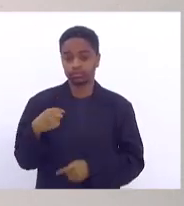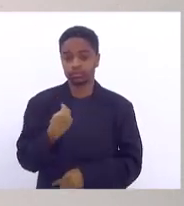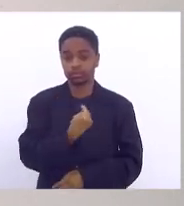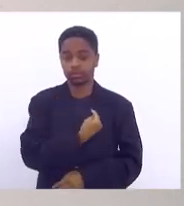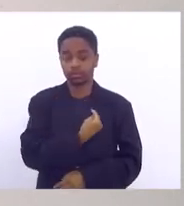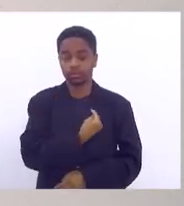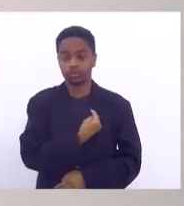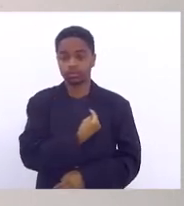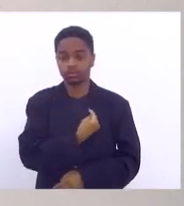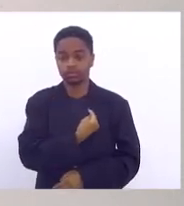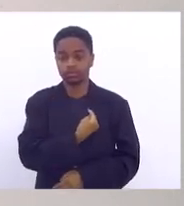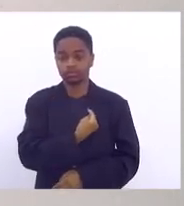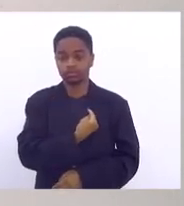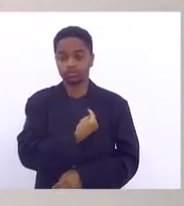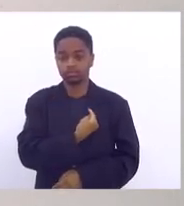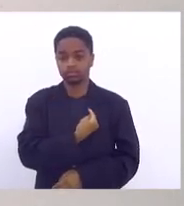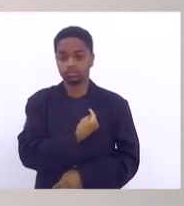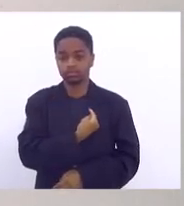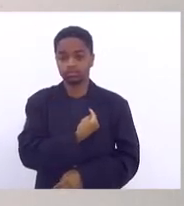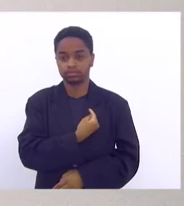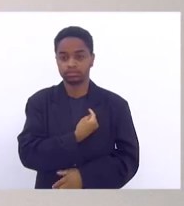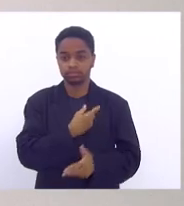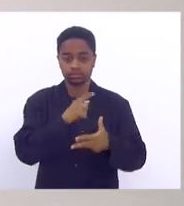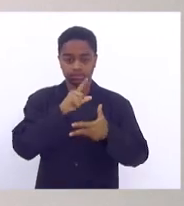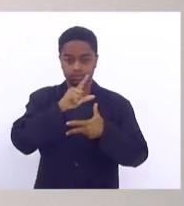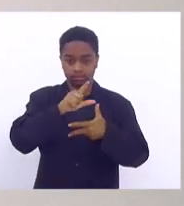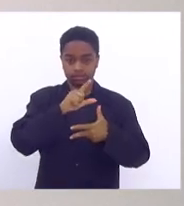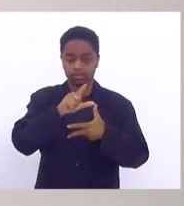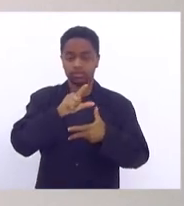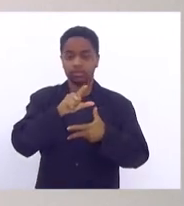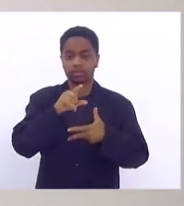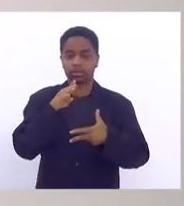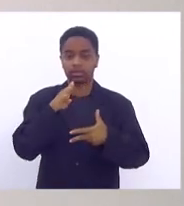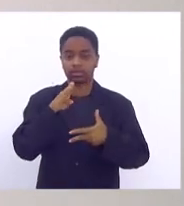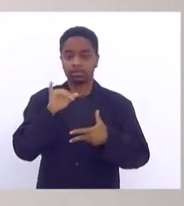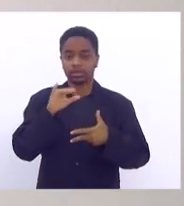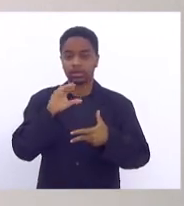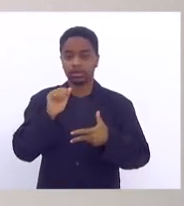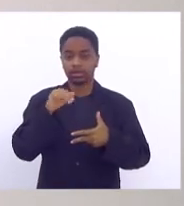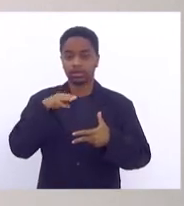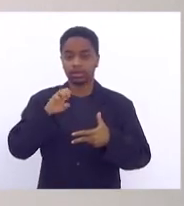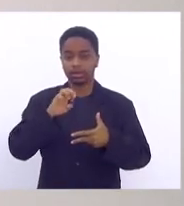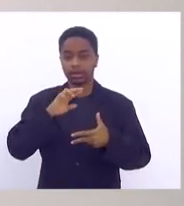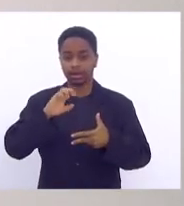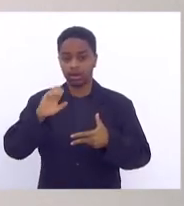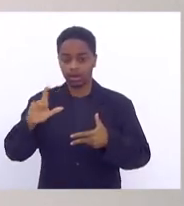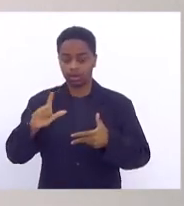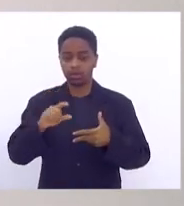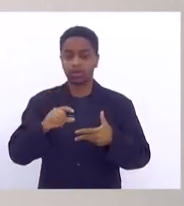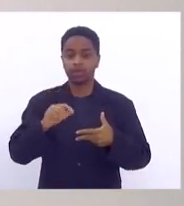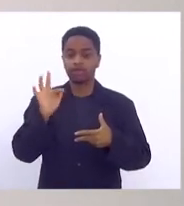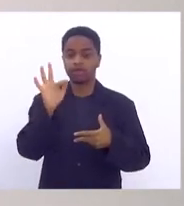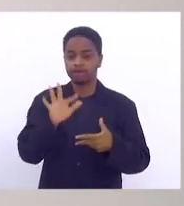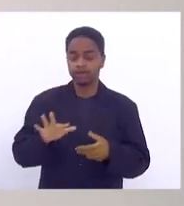rapidamente legislativo bicameral Federação